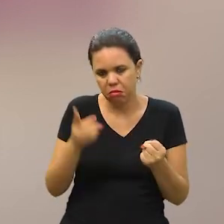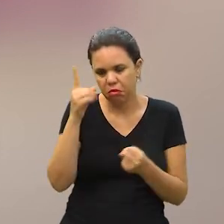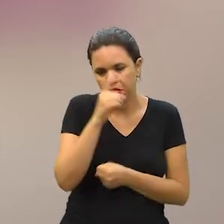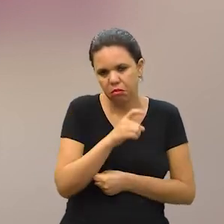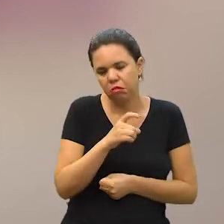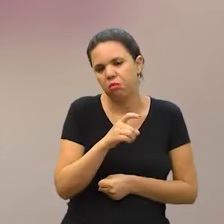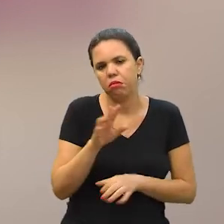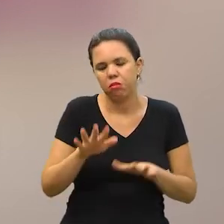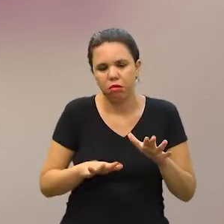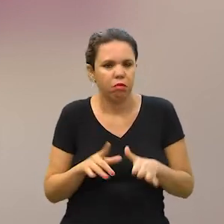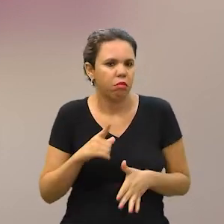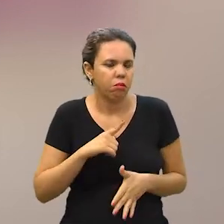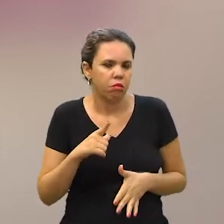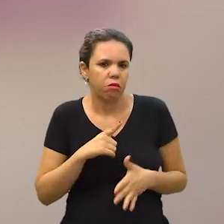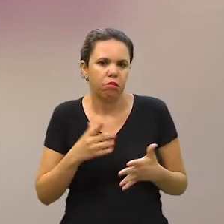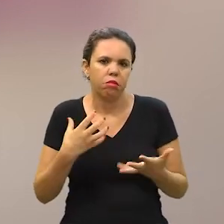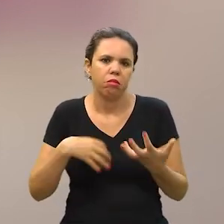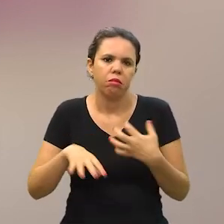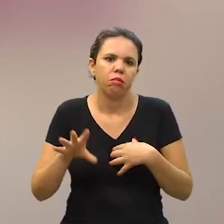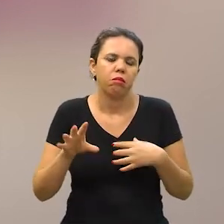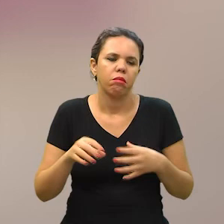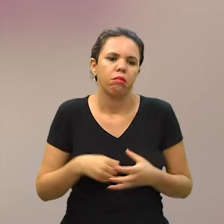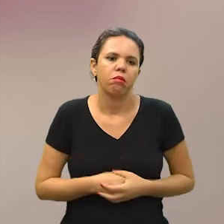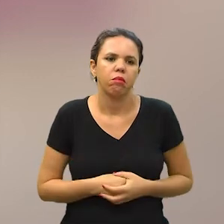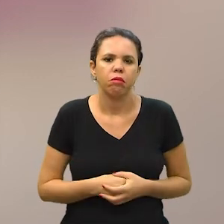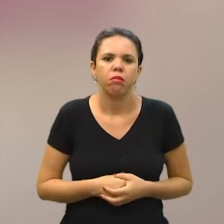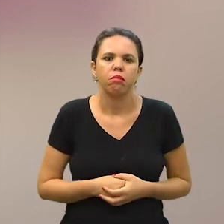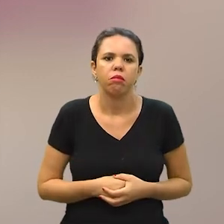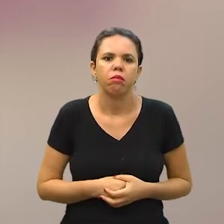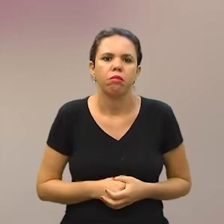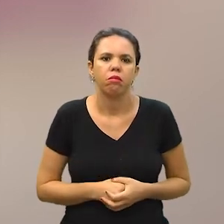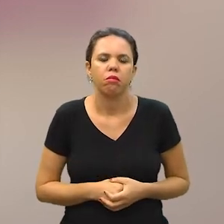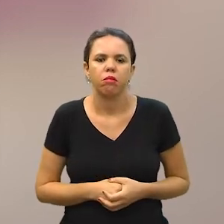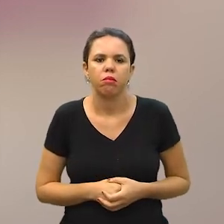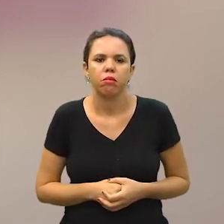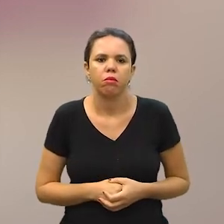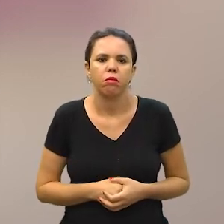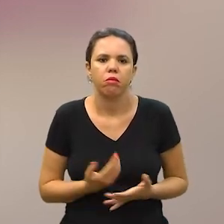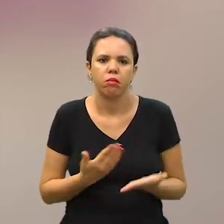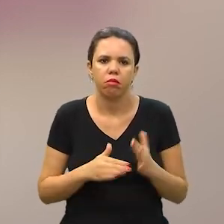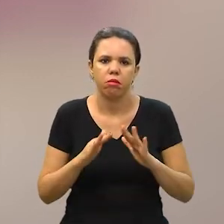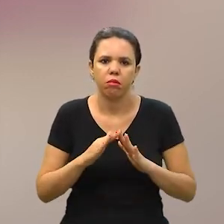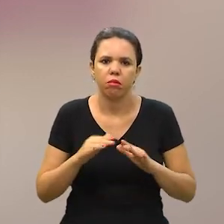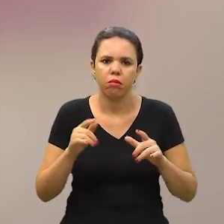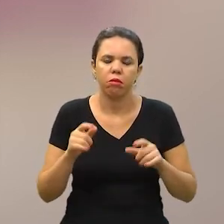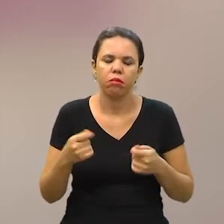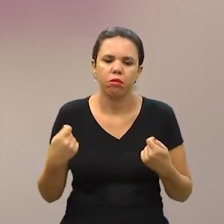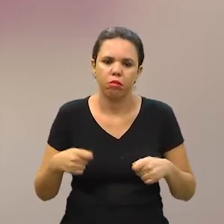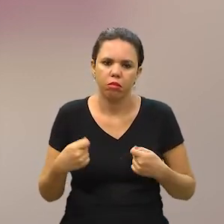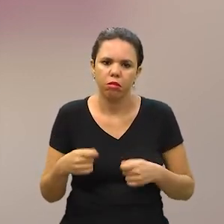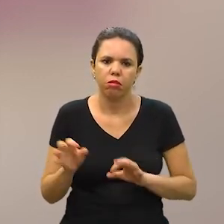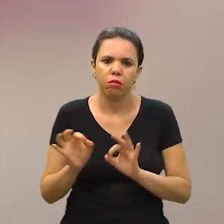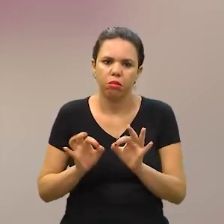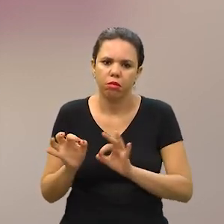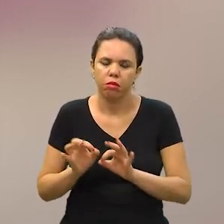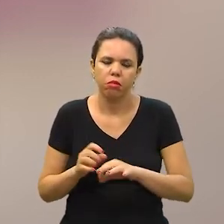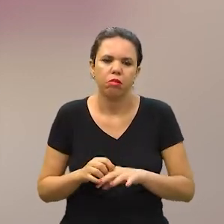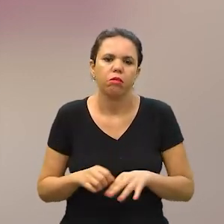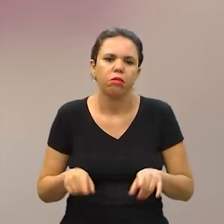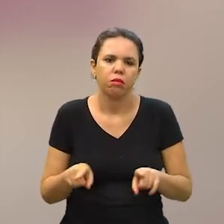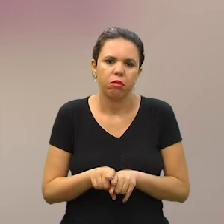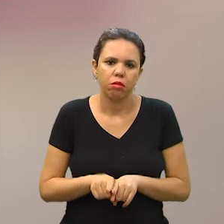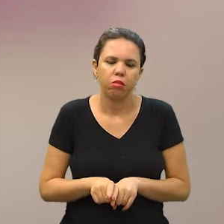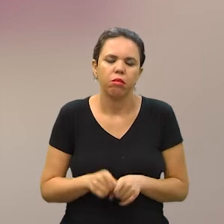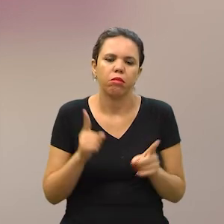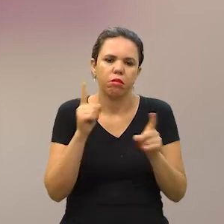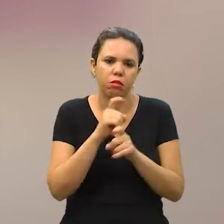mais dificuldade realmente de ter esse olhar, mas a escola, que é um lugar que deveria estar preparado para isso, também